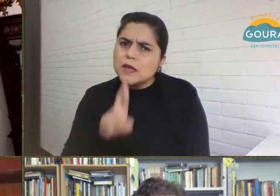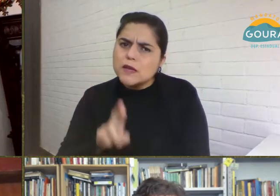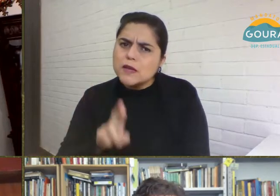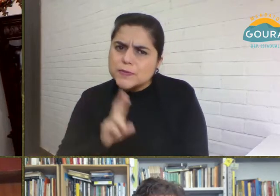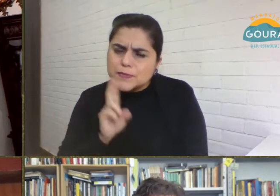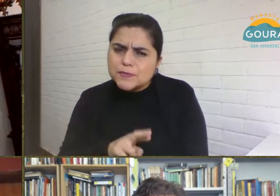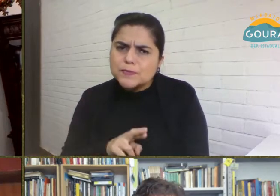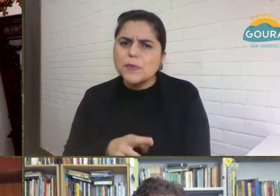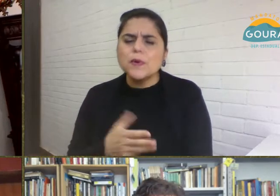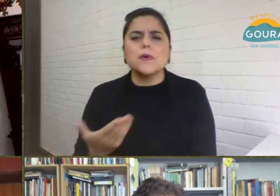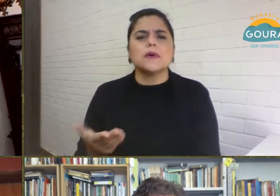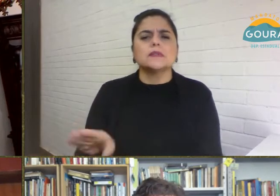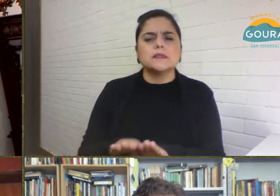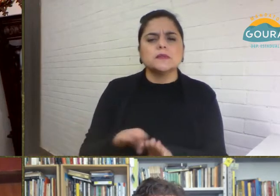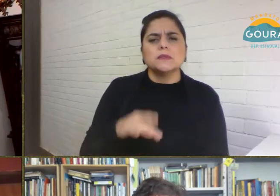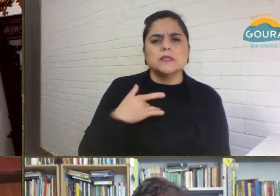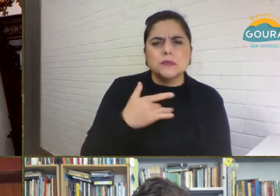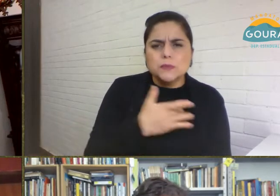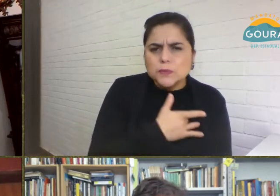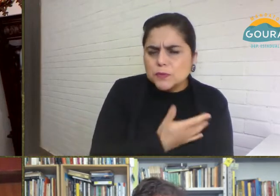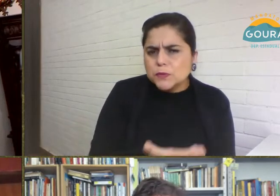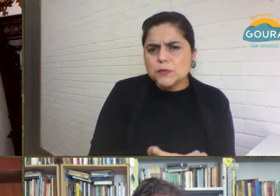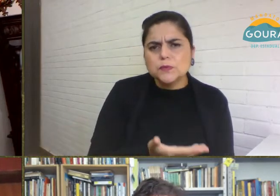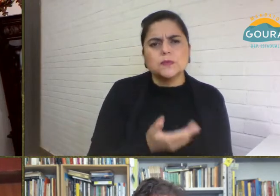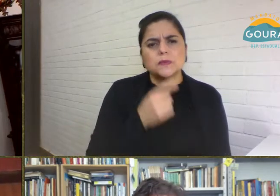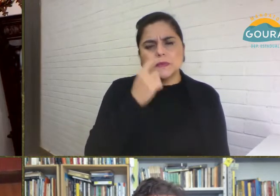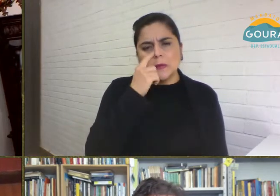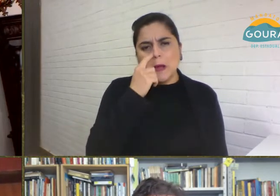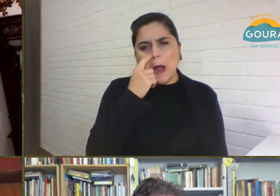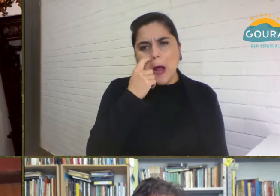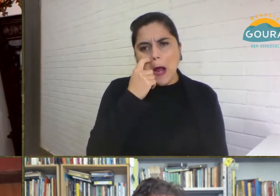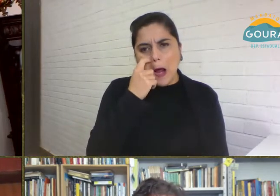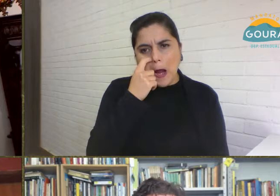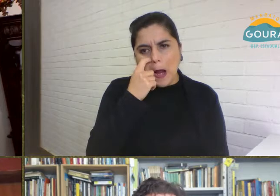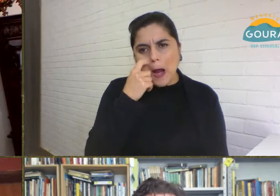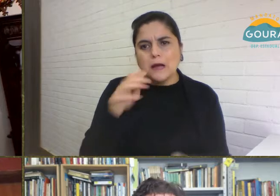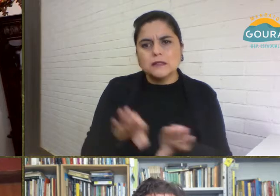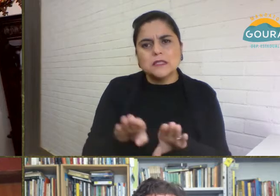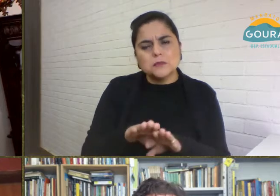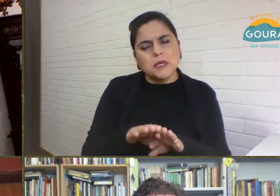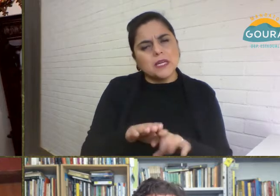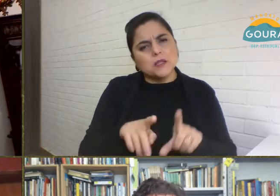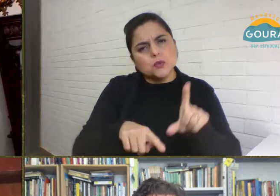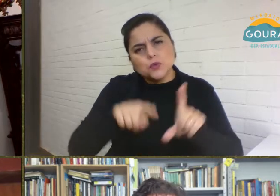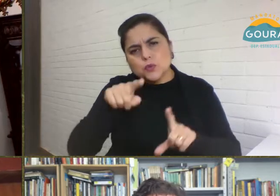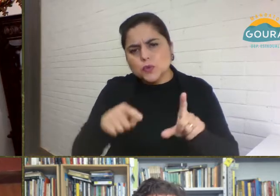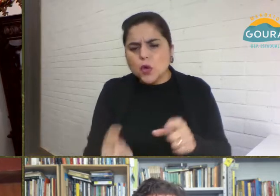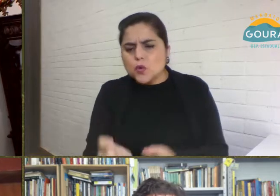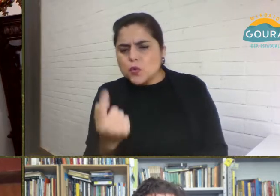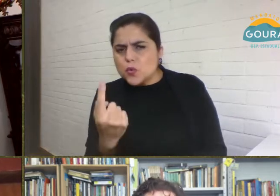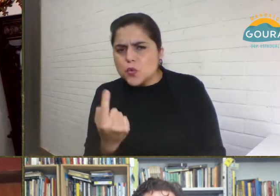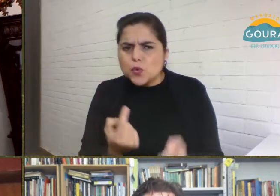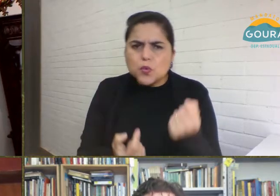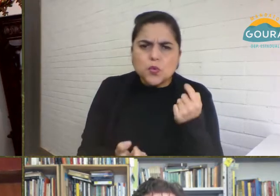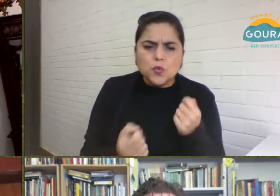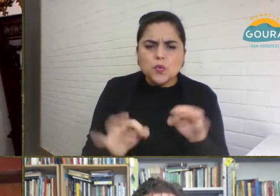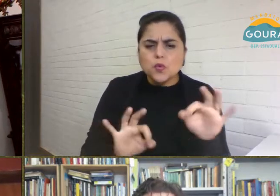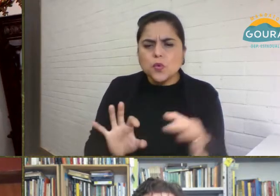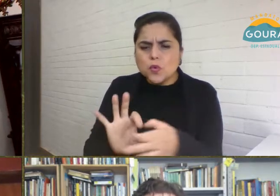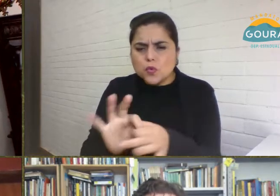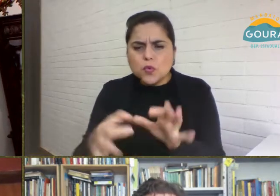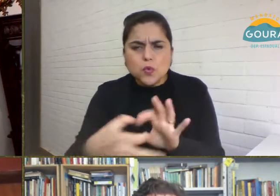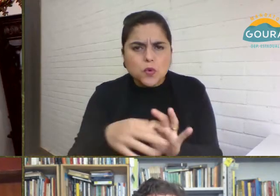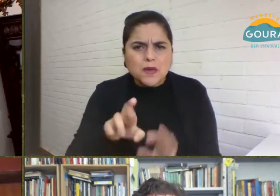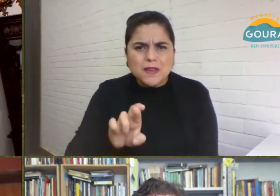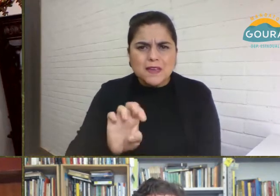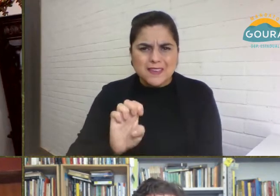de saúde, desenvolvemos uma rede paulatinamente, mas desenvolvemos uma rede de